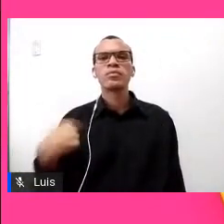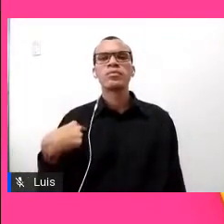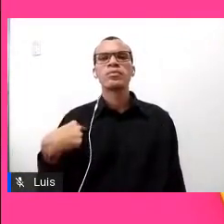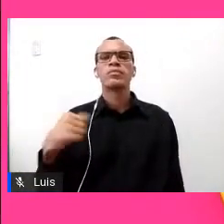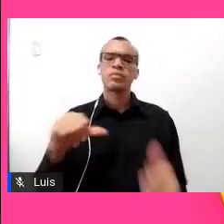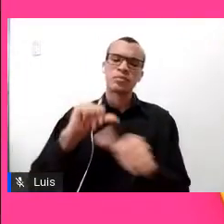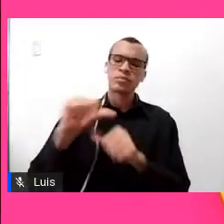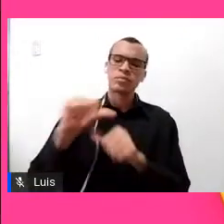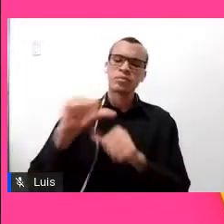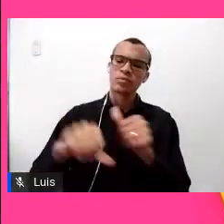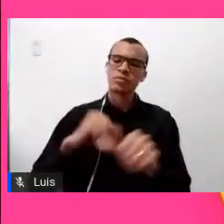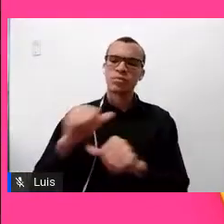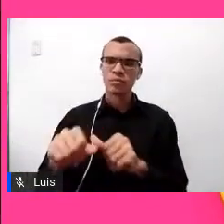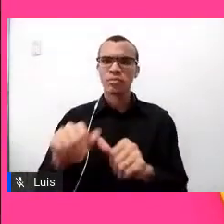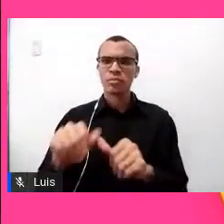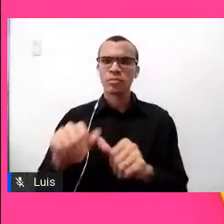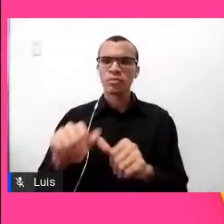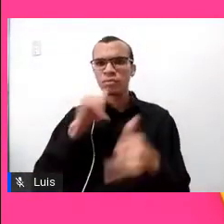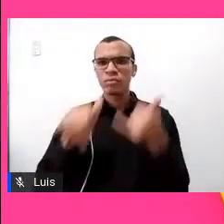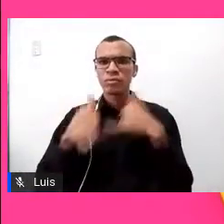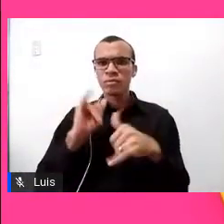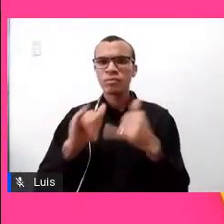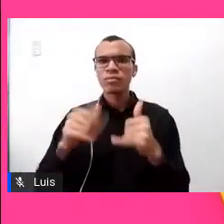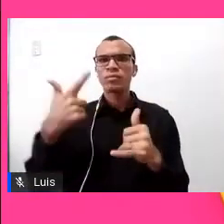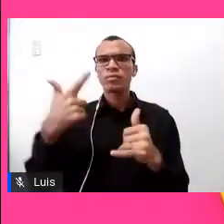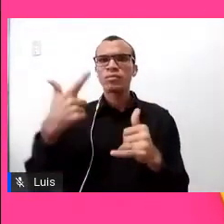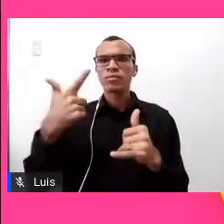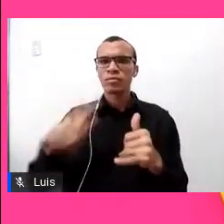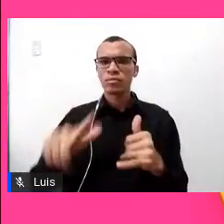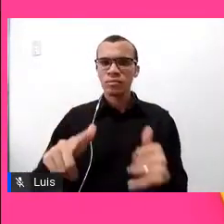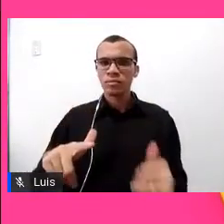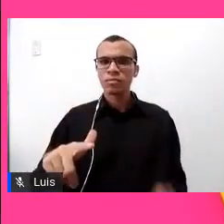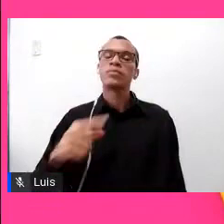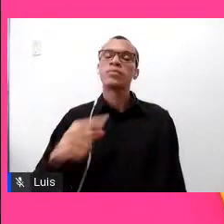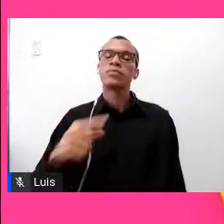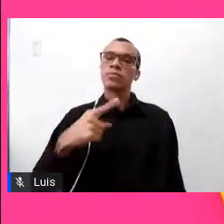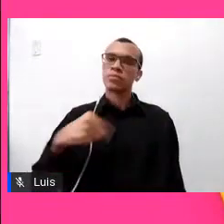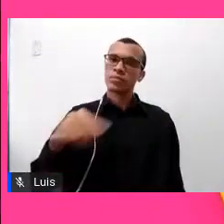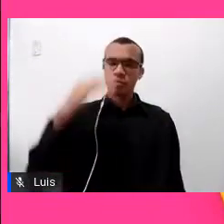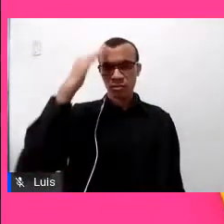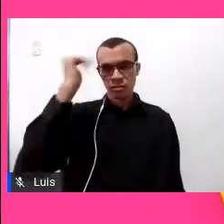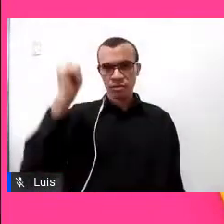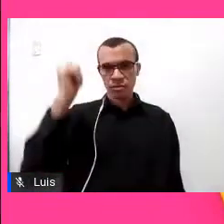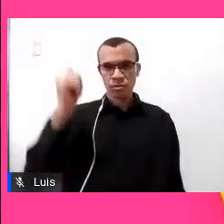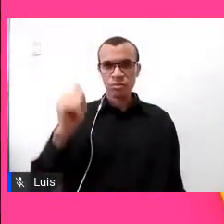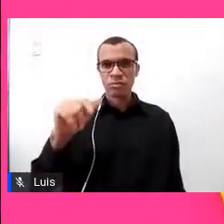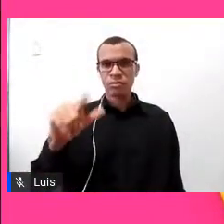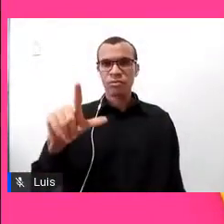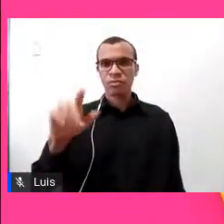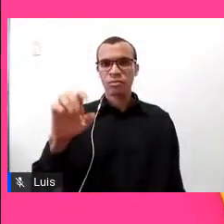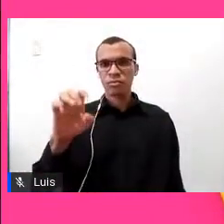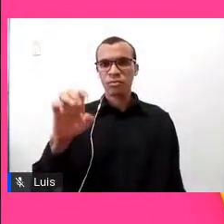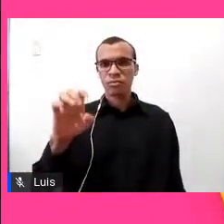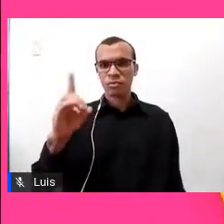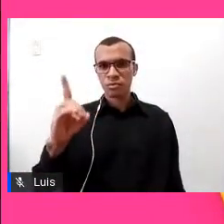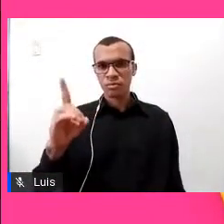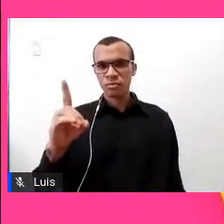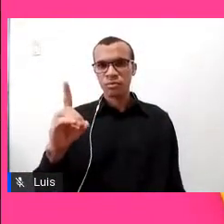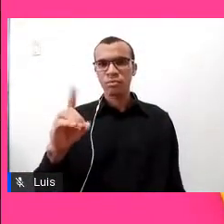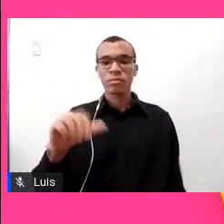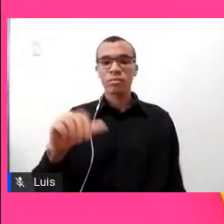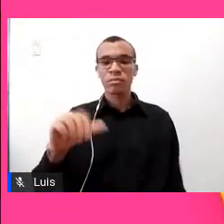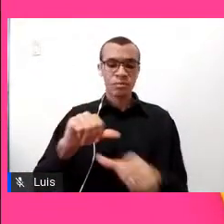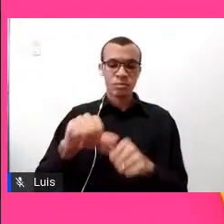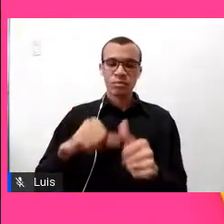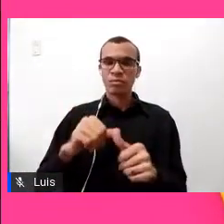posição. Vou ligar de novo. Nós sabemos que o LED, quando você inverte, ele para de funcionar. Só que